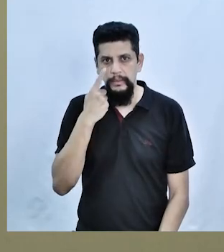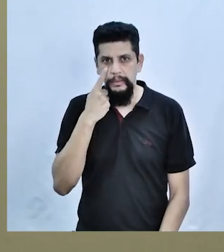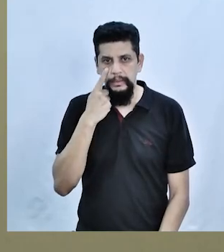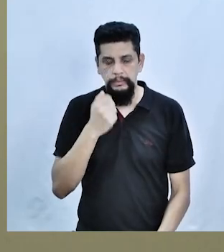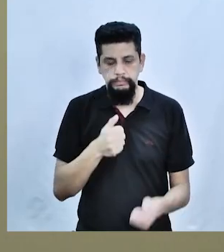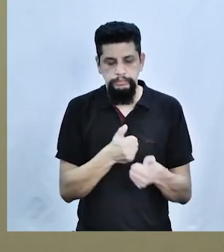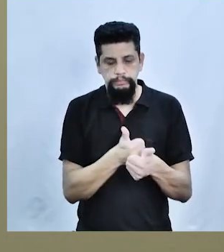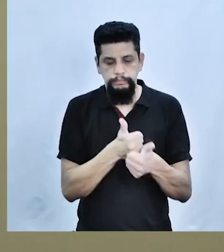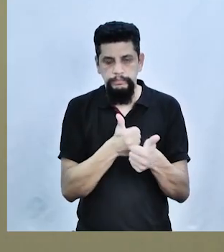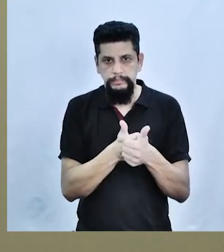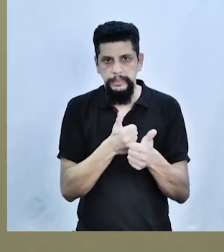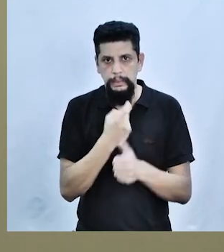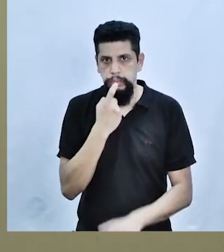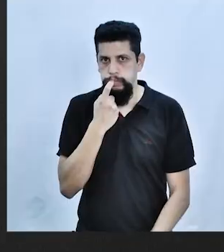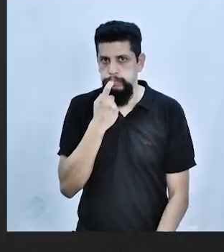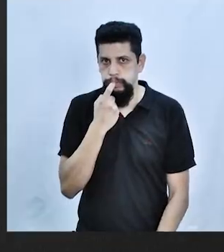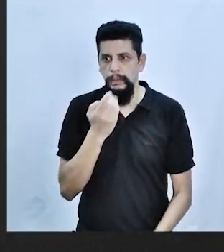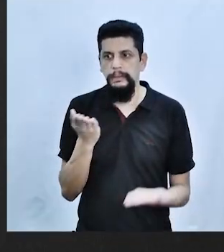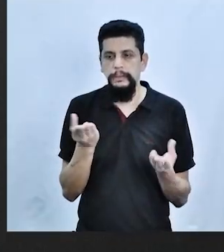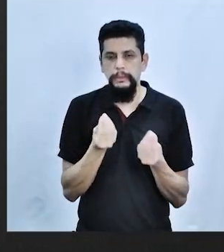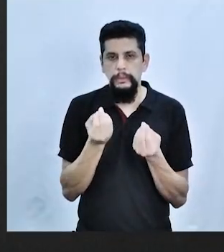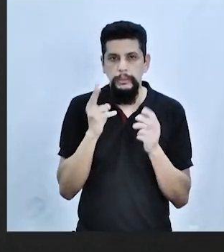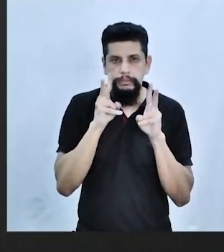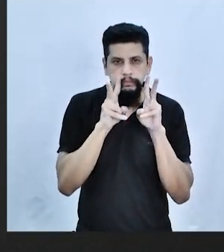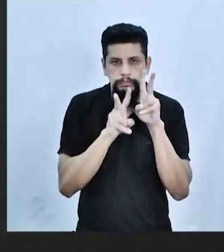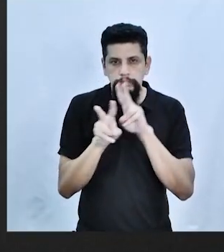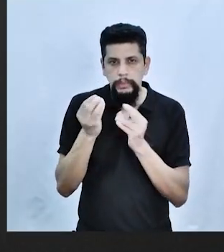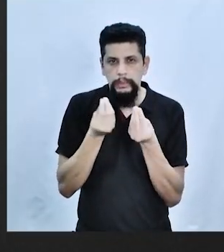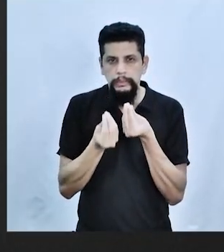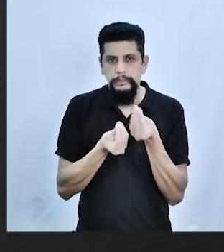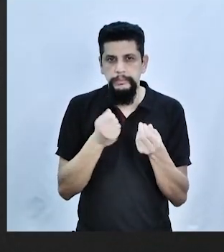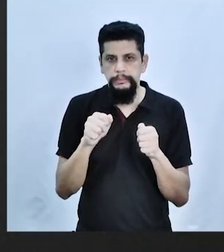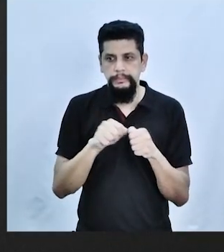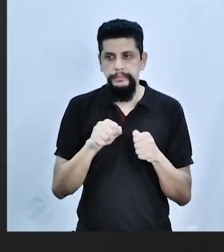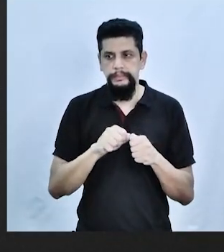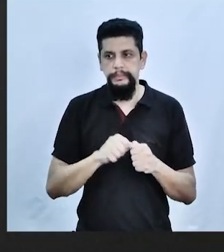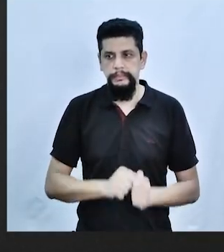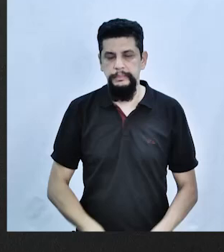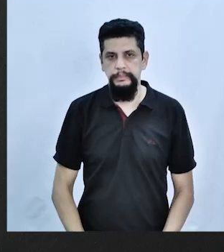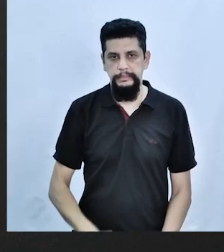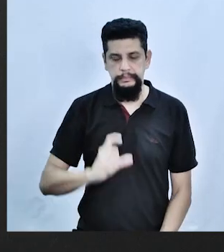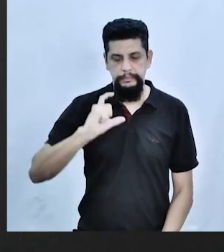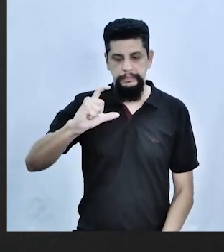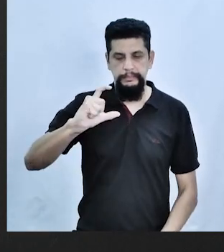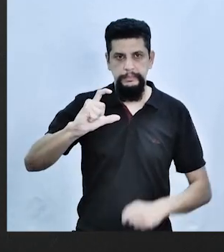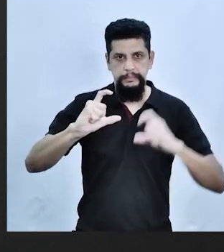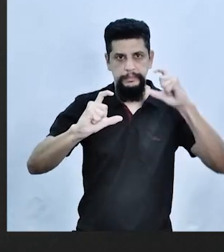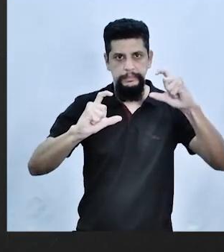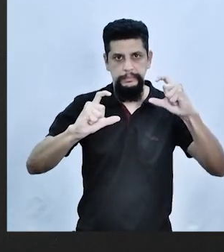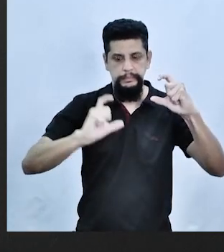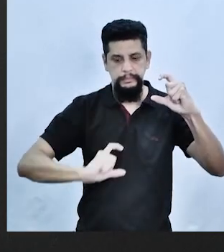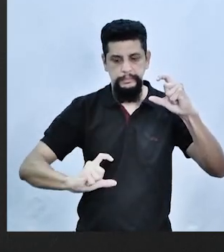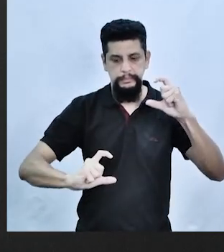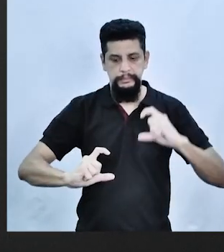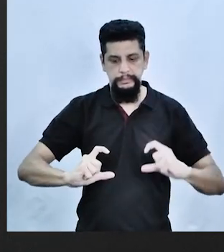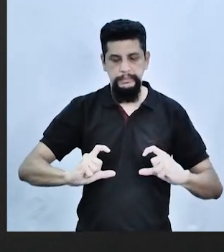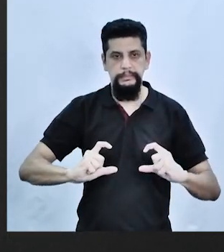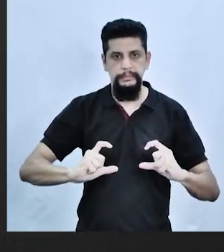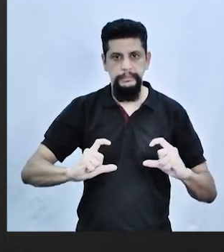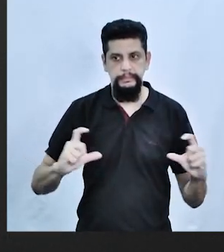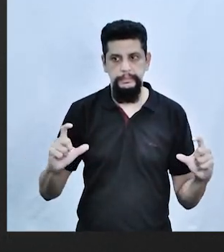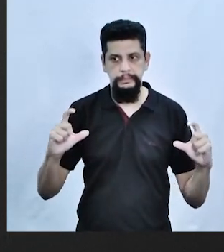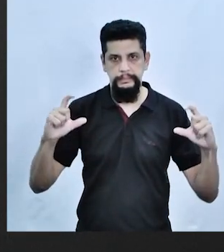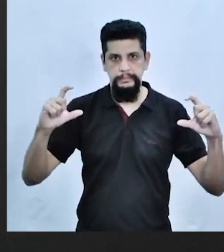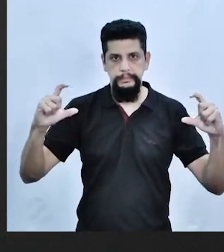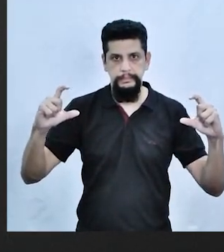Então vamos ver esse quebra-cabeça de pertinho agora. Vamos ver então como que vai ficar bem de pertinho aqui, ó. Então nós tínhamos quatro peças, então essa é a primeira